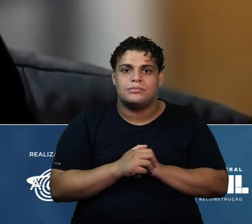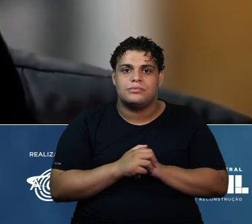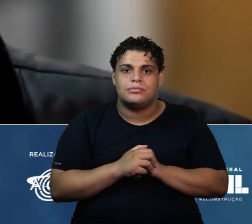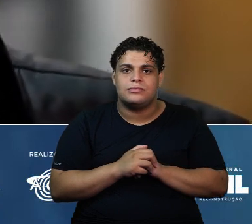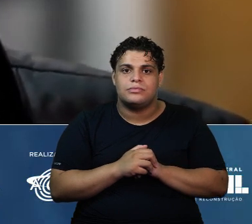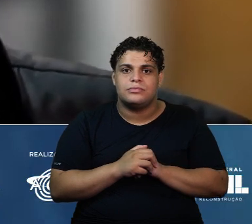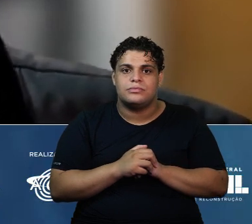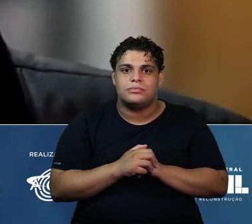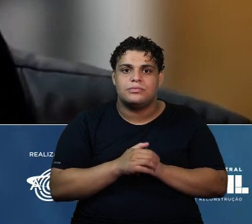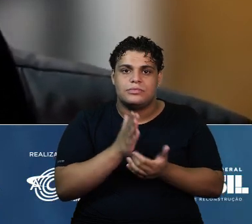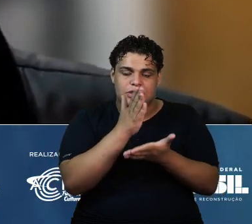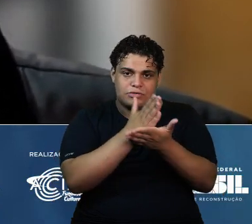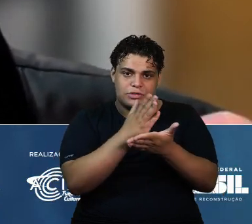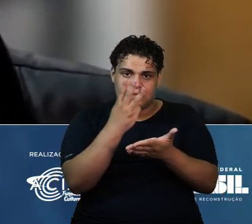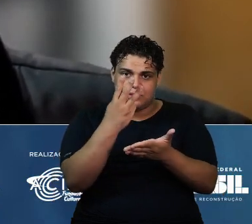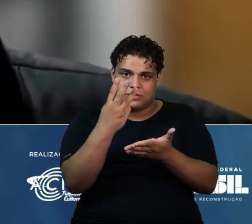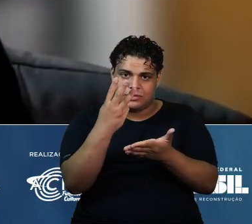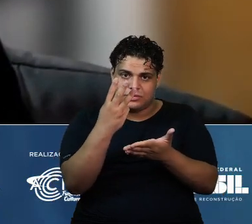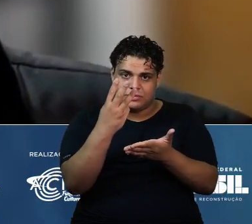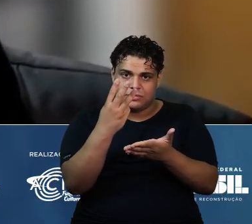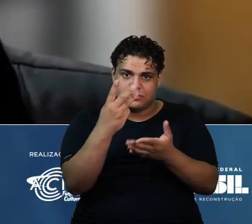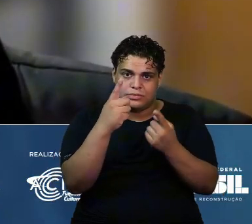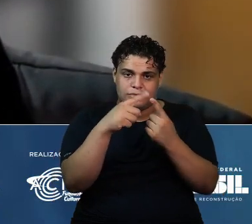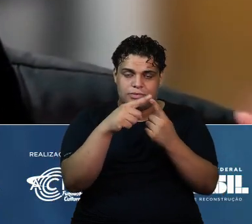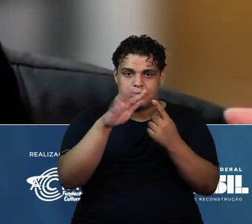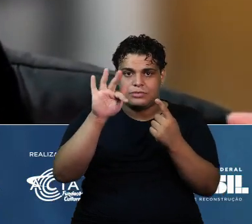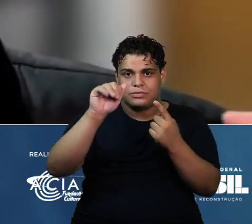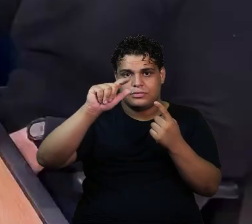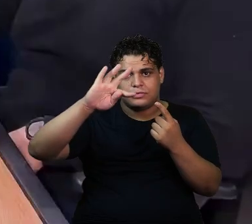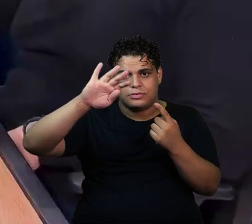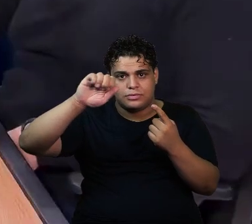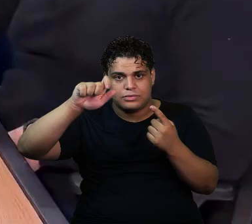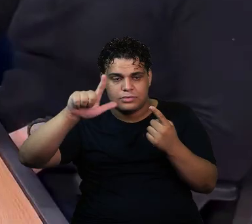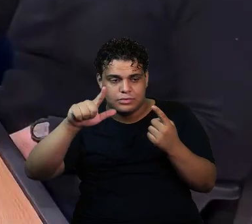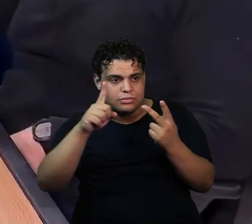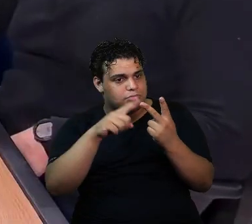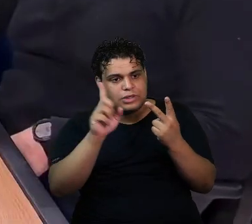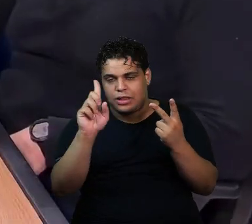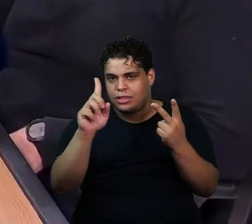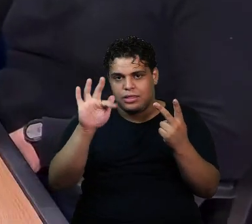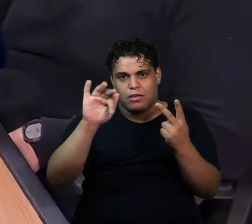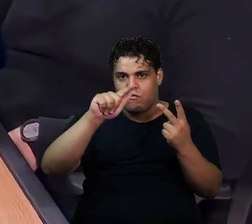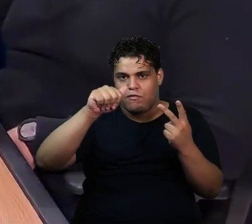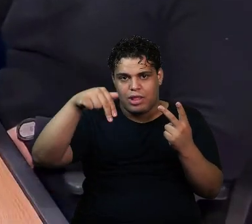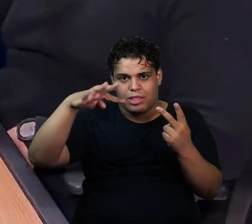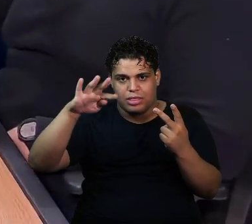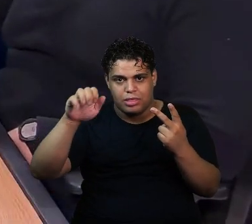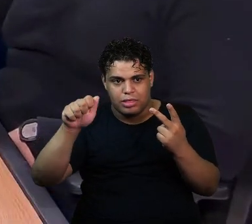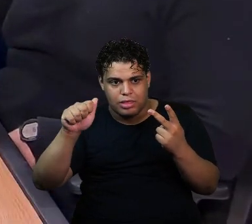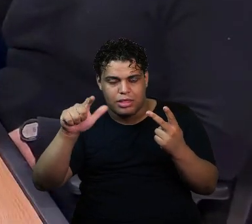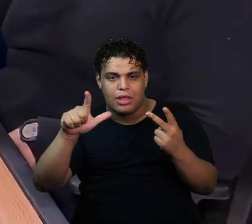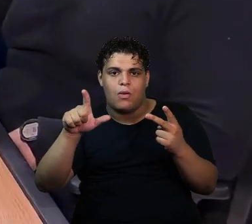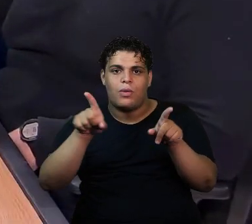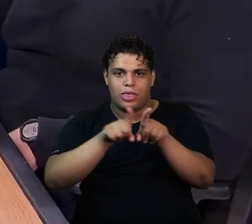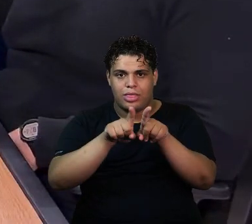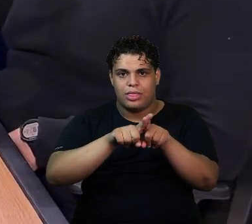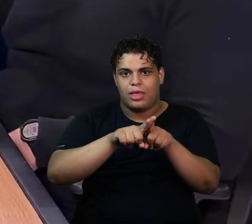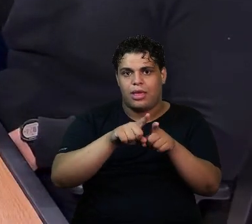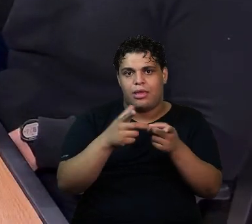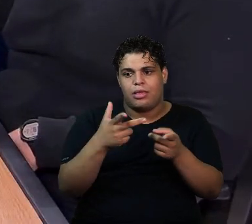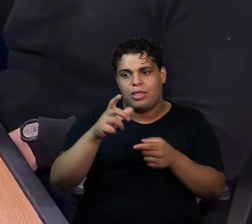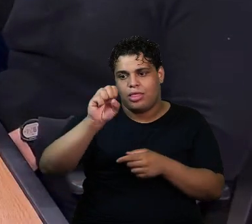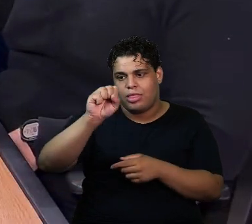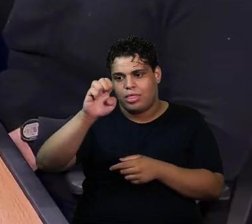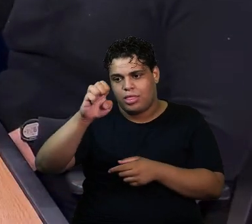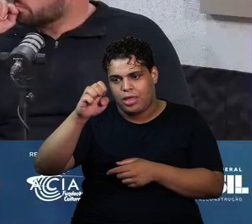divide em 3, basicamente, afogamento fatal, afogamento não fatal com sequelas e afogamento fatal